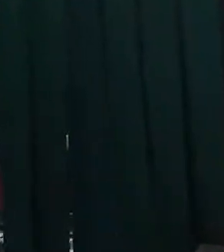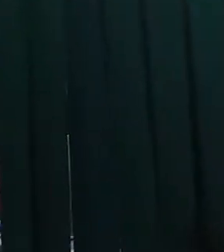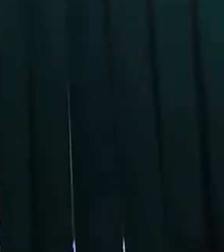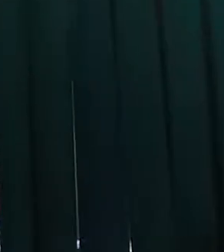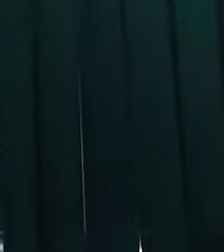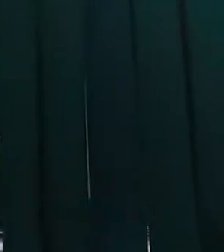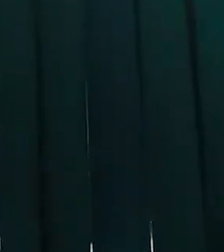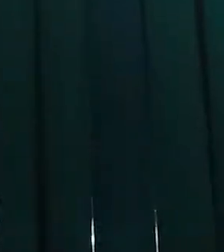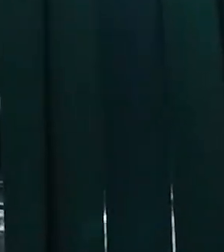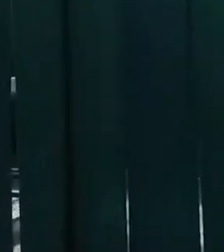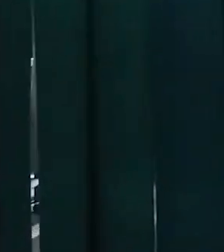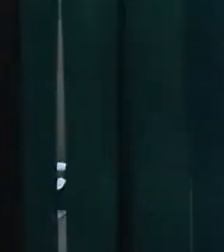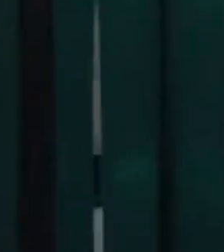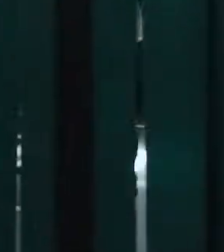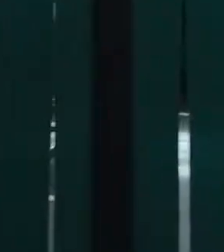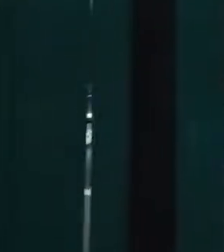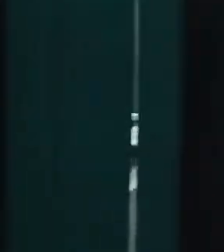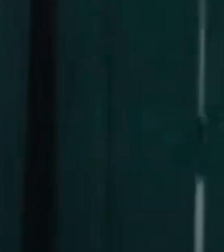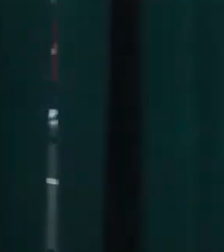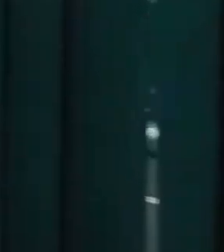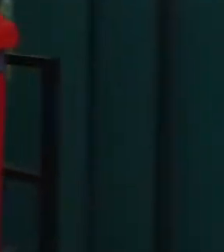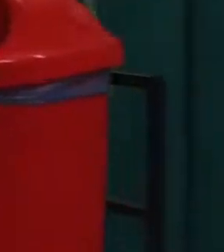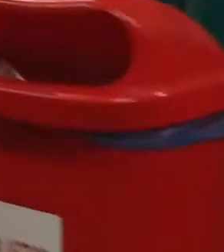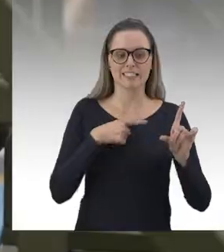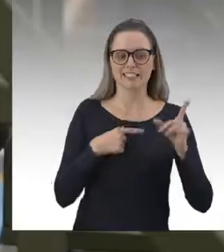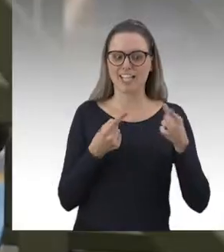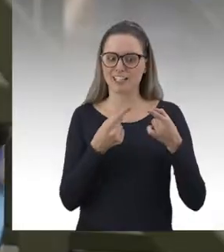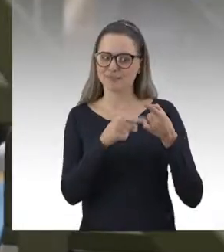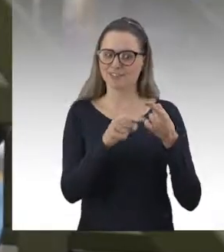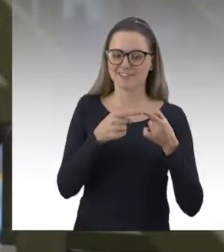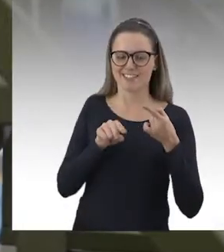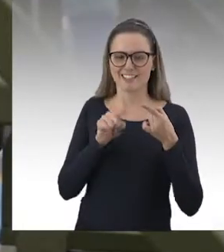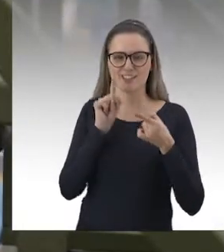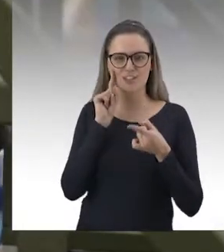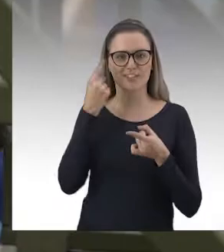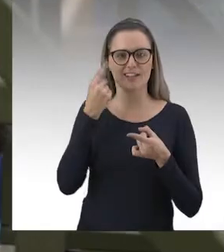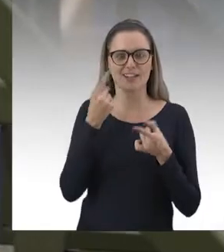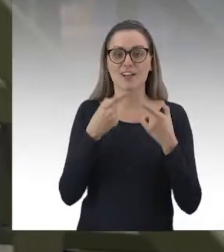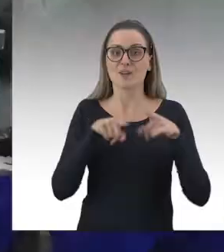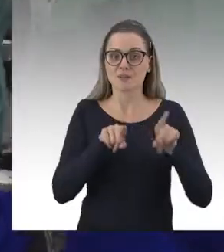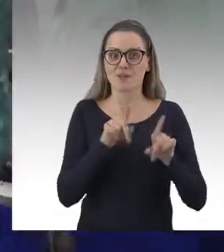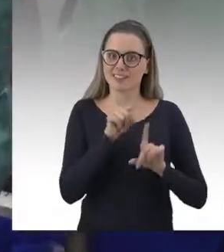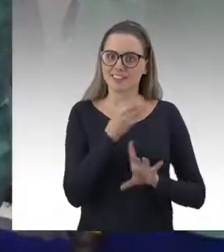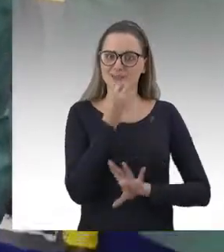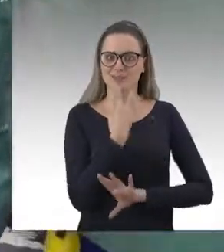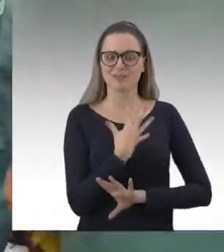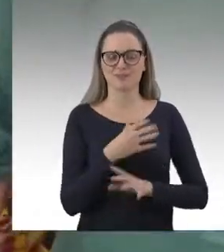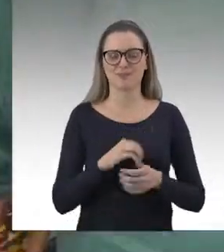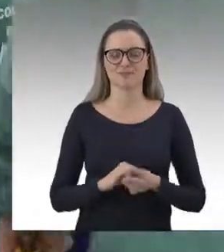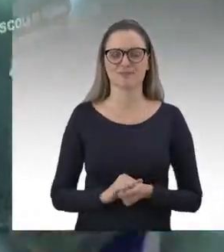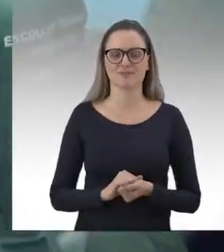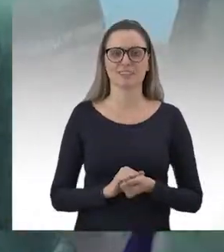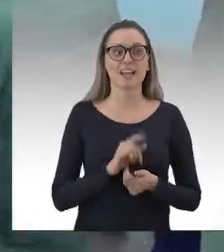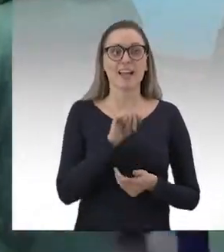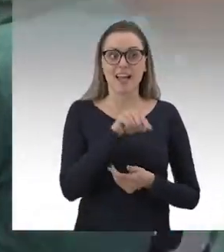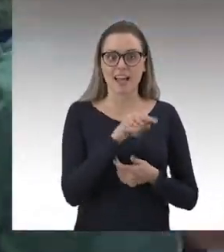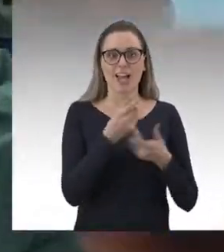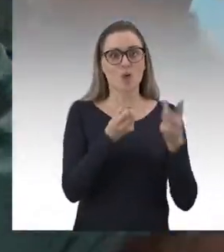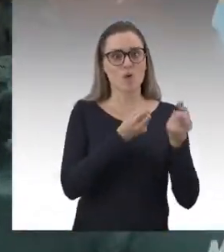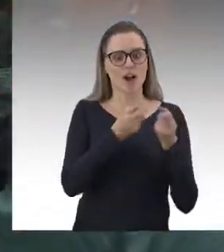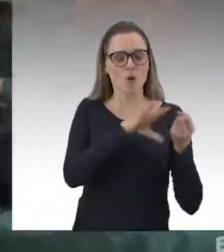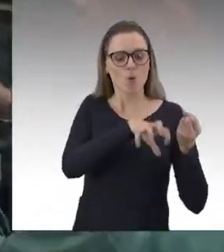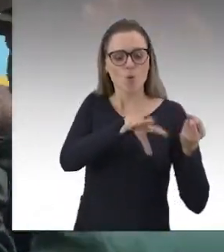né? É bem bom, às vezes a gente tem as divergências, mas está sendo muito, muito bom. É um carro